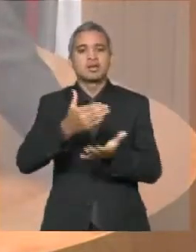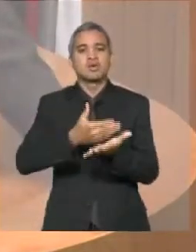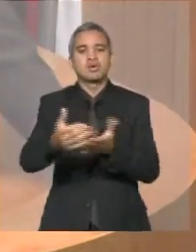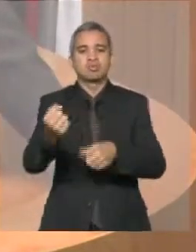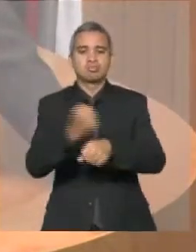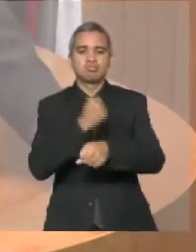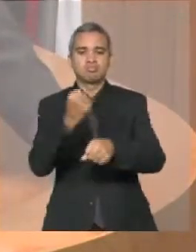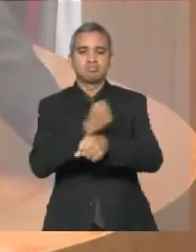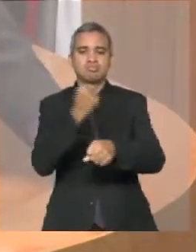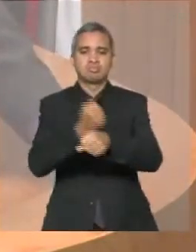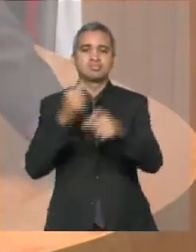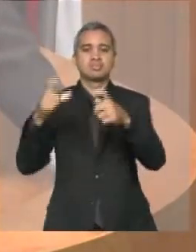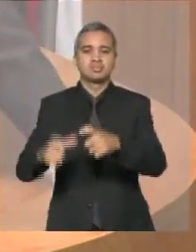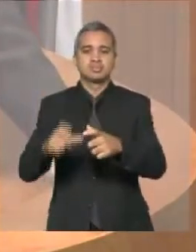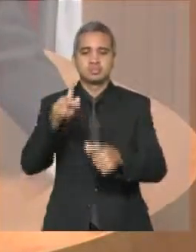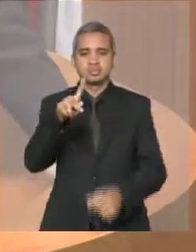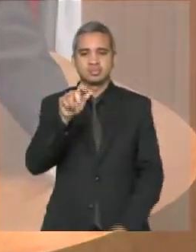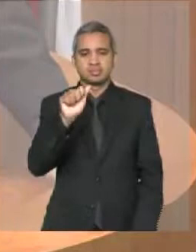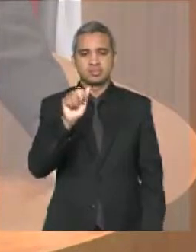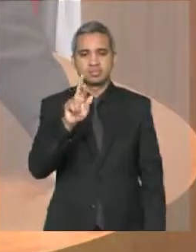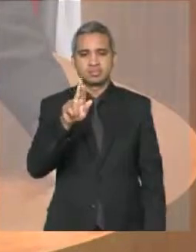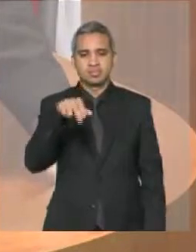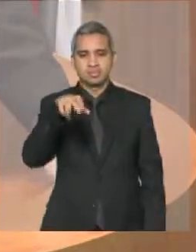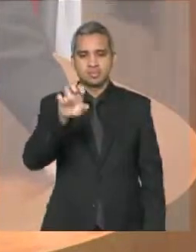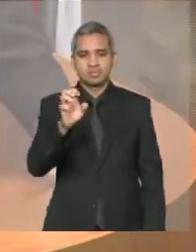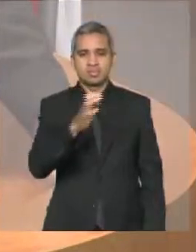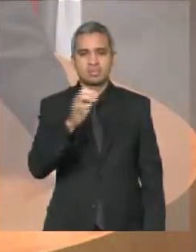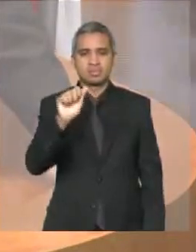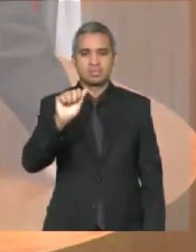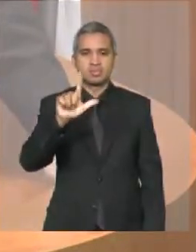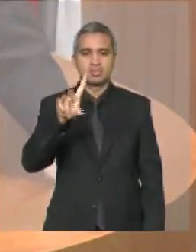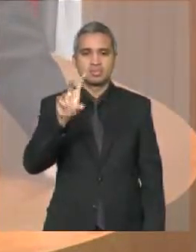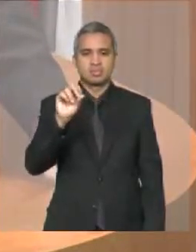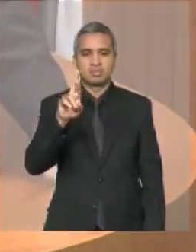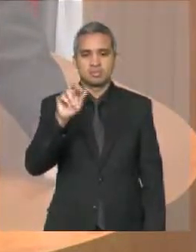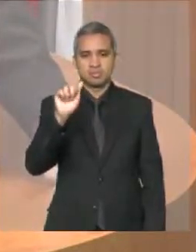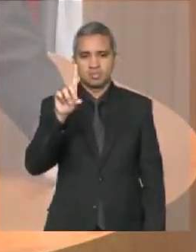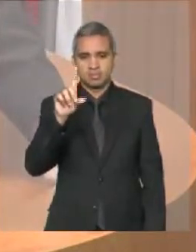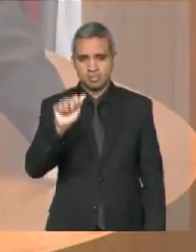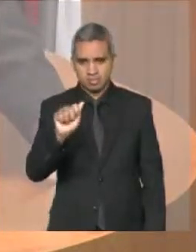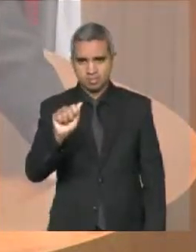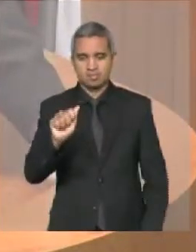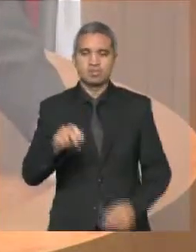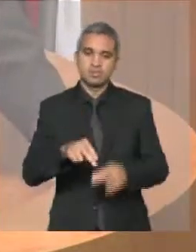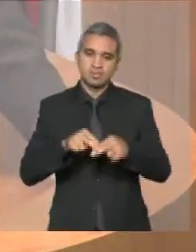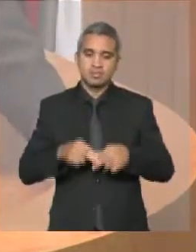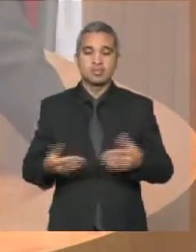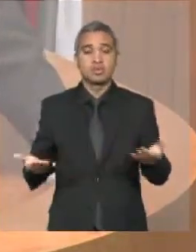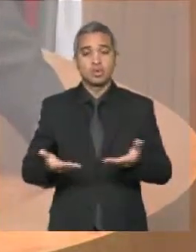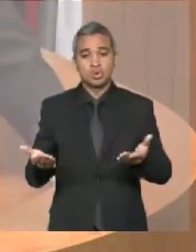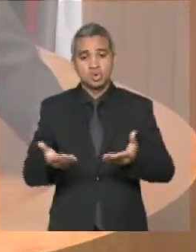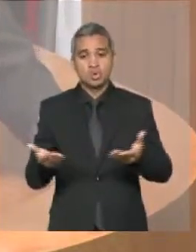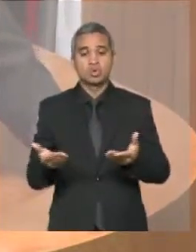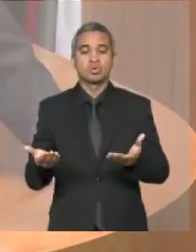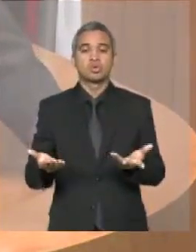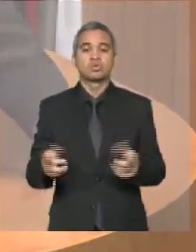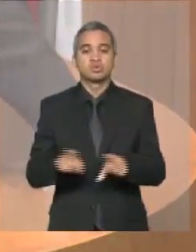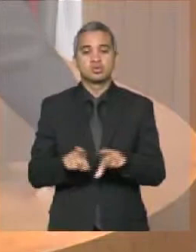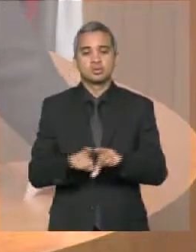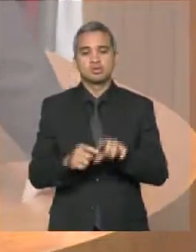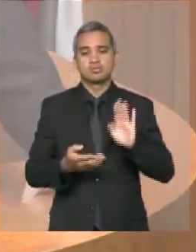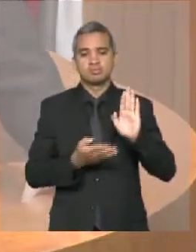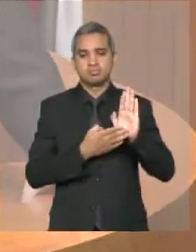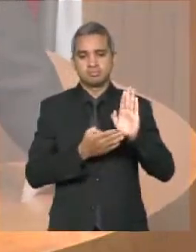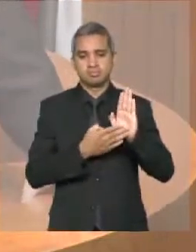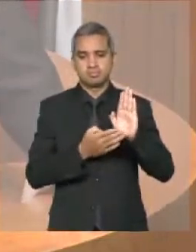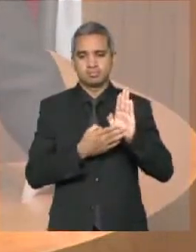no Grande Parque Alvorada. E hoje trago proposição a esta casa que referenda, que legitima ainda mais,